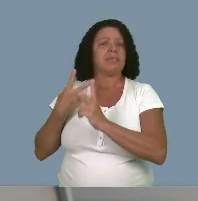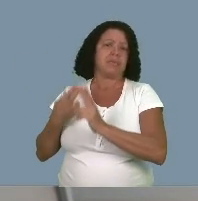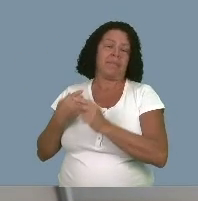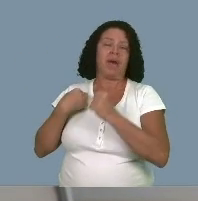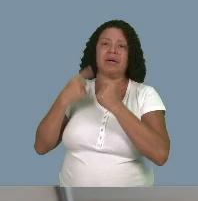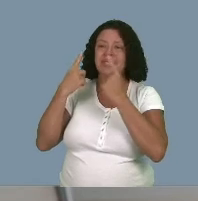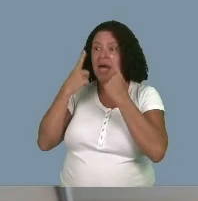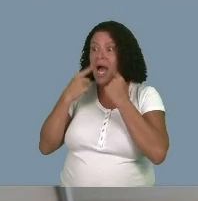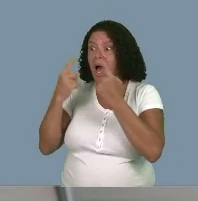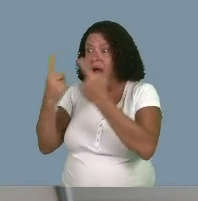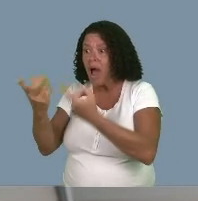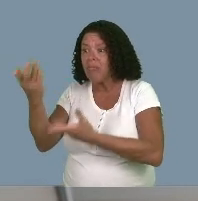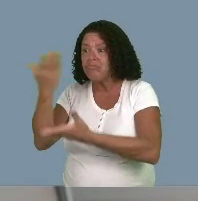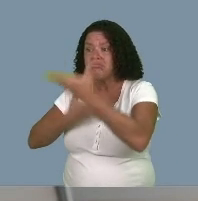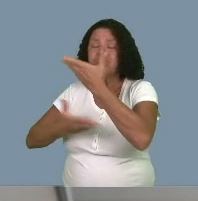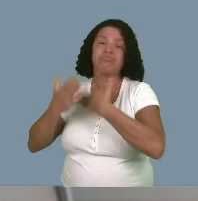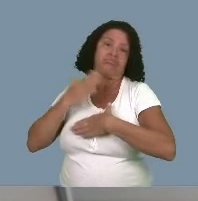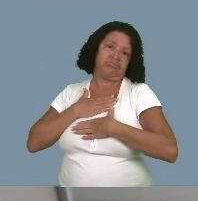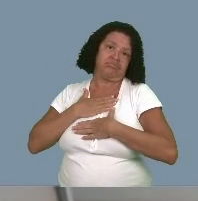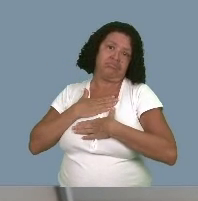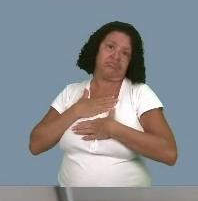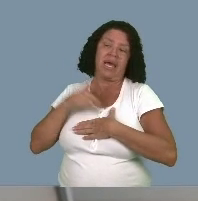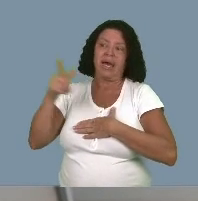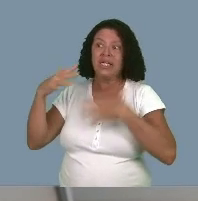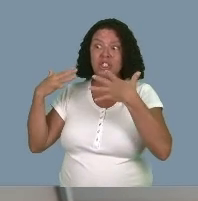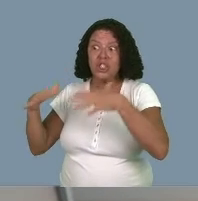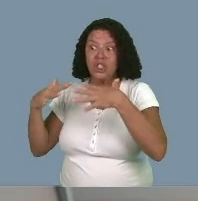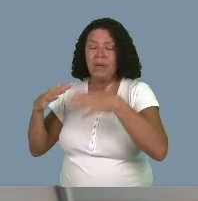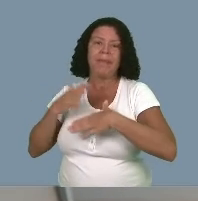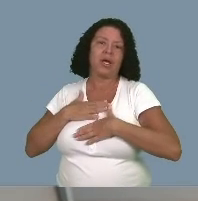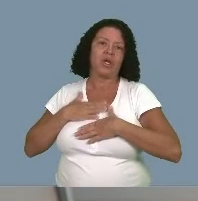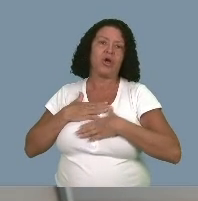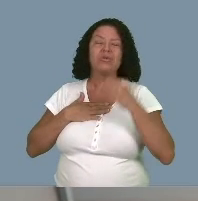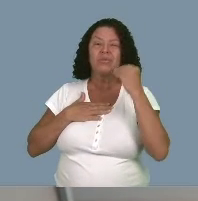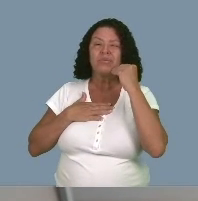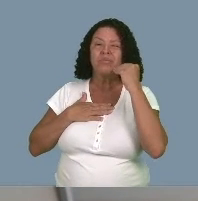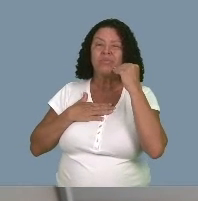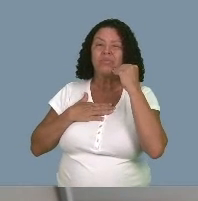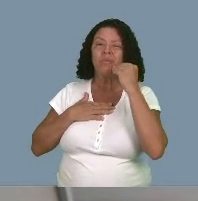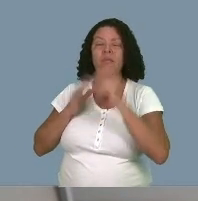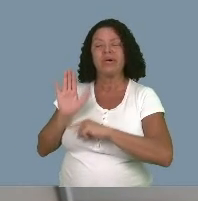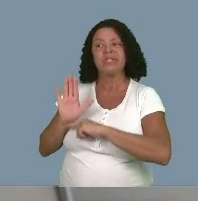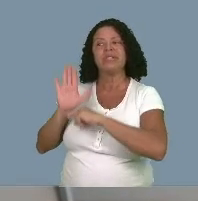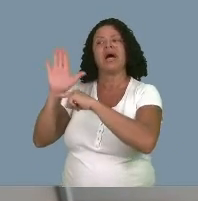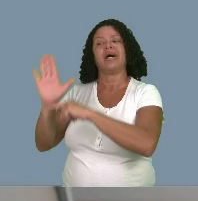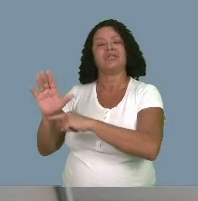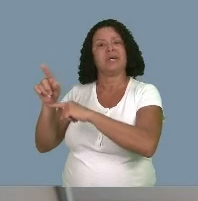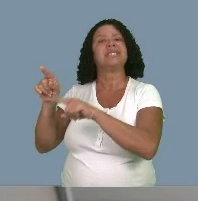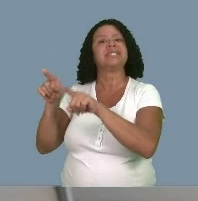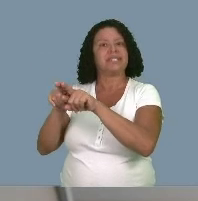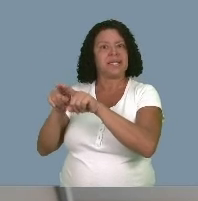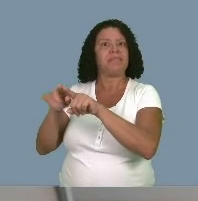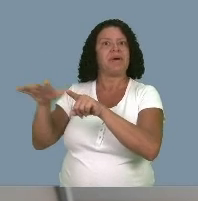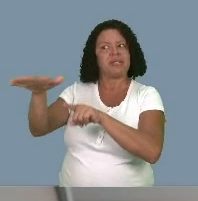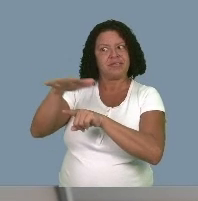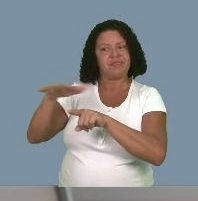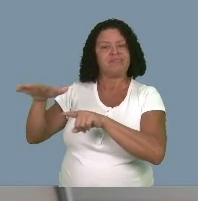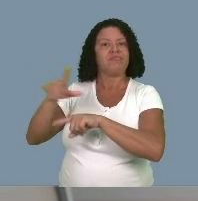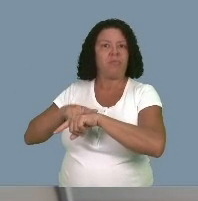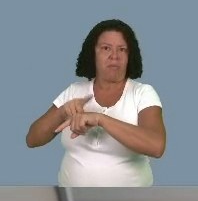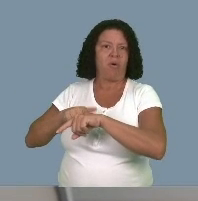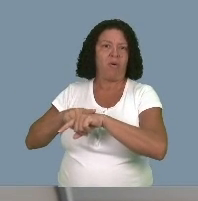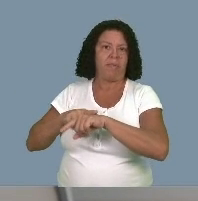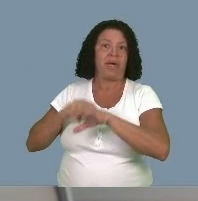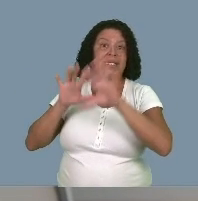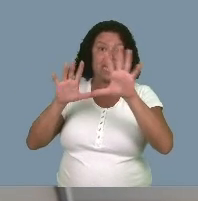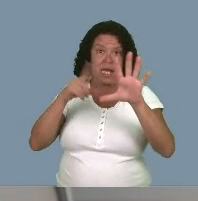lágrimas são suores em nós, e o seu desespero, nossa oportunidade de servir, atenuando-lhes a aflição.